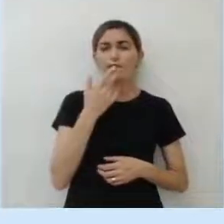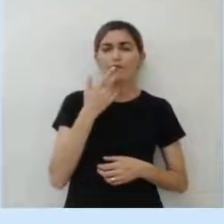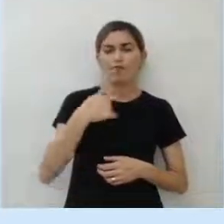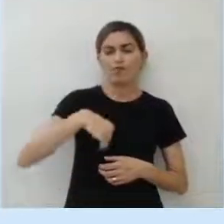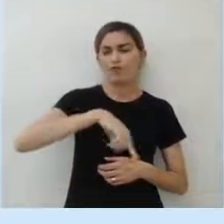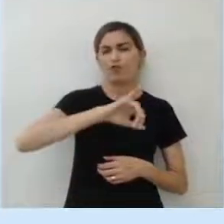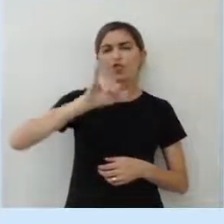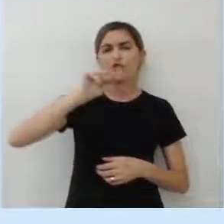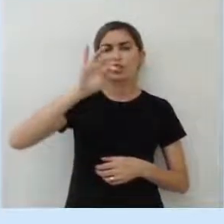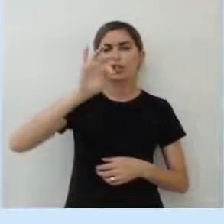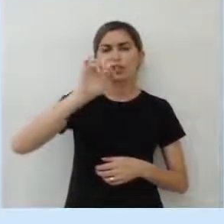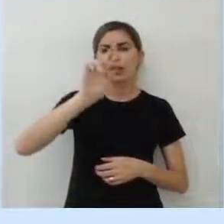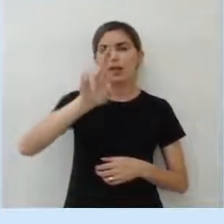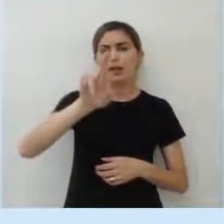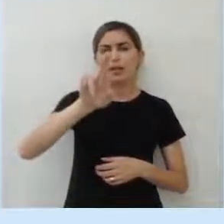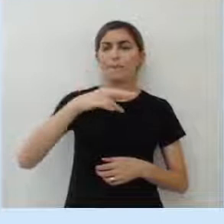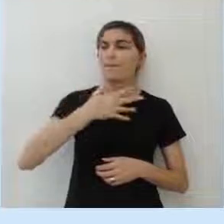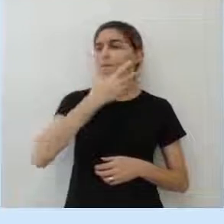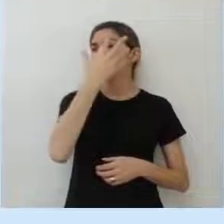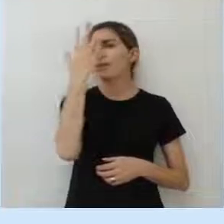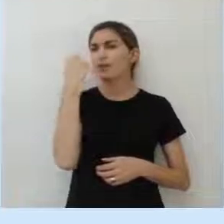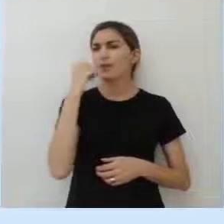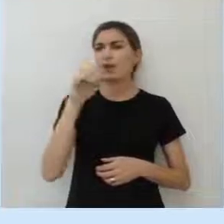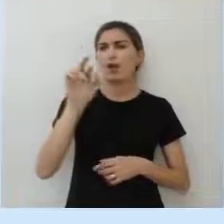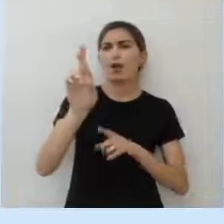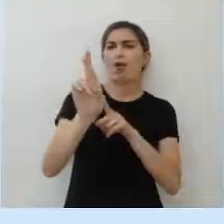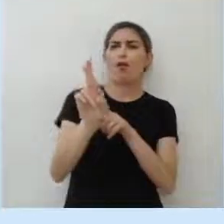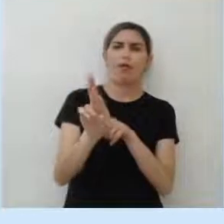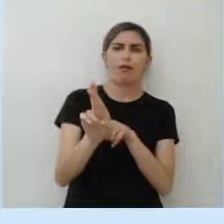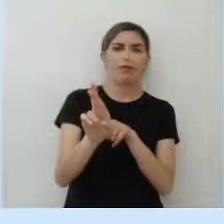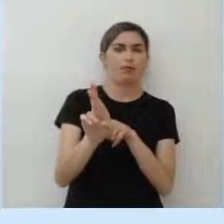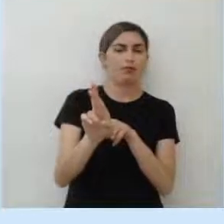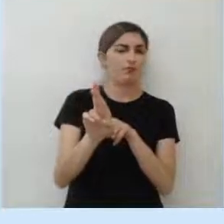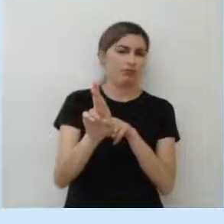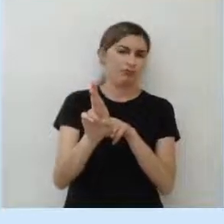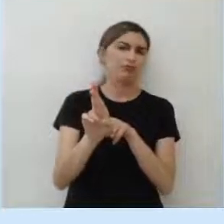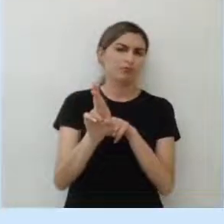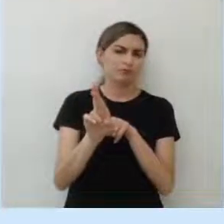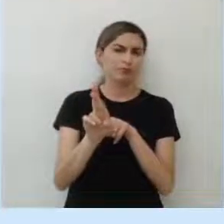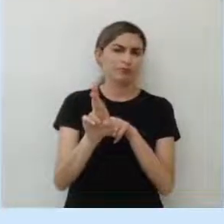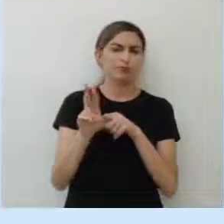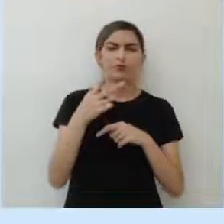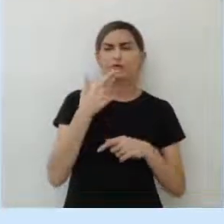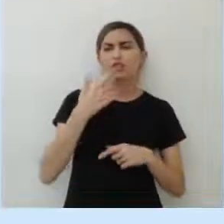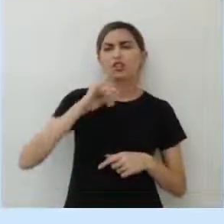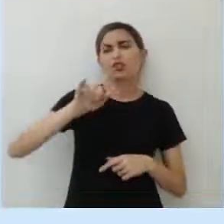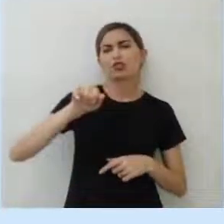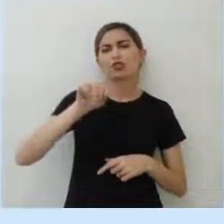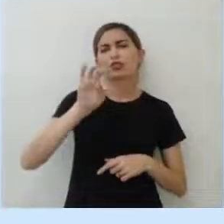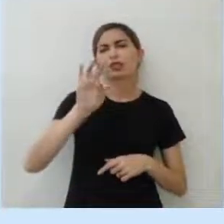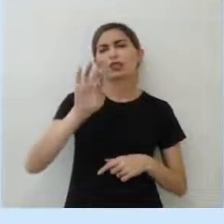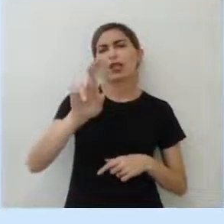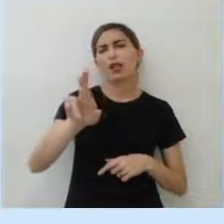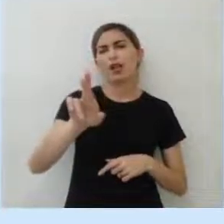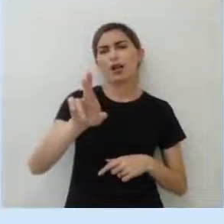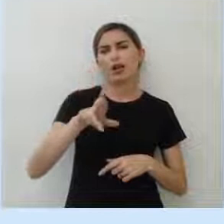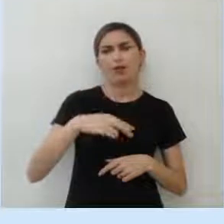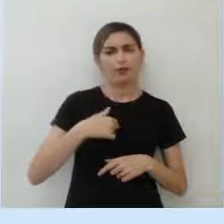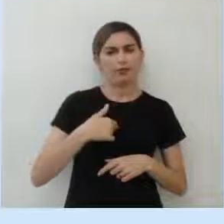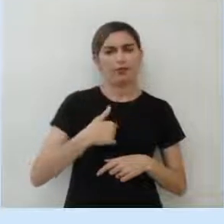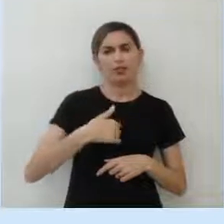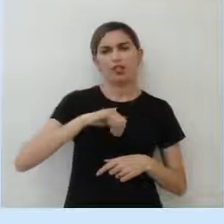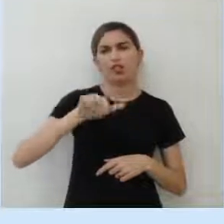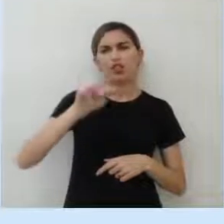vou jantar, esquece desse R do final, certo? Em vez de dizer vou jantar, acaba escrevendo